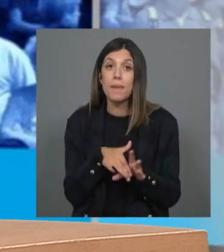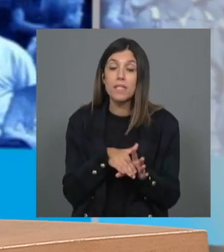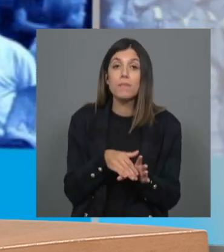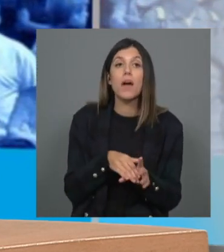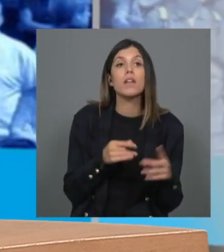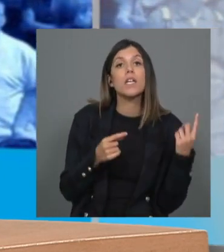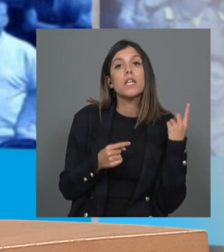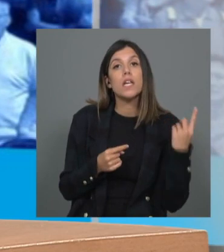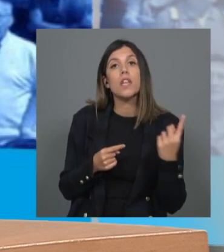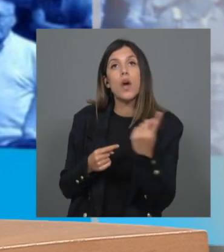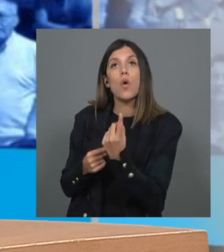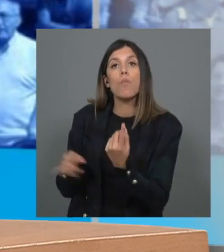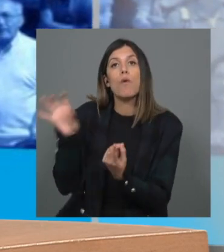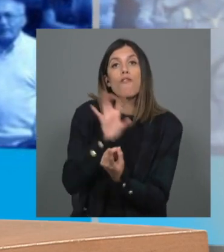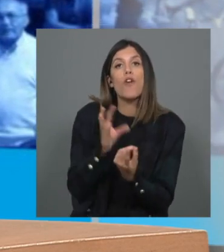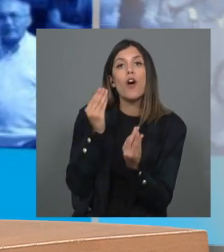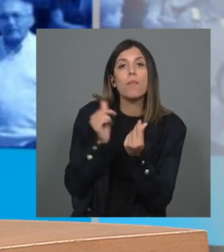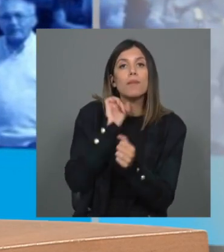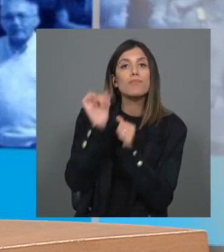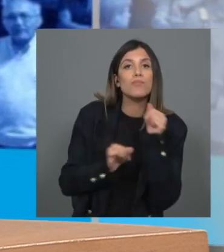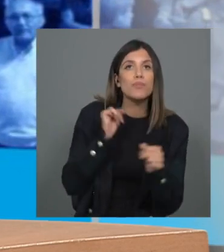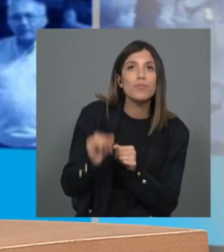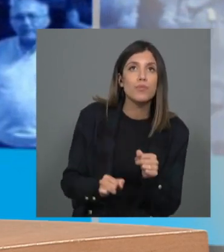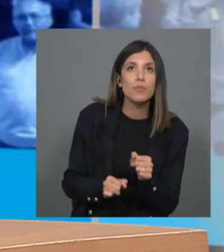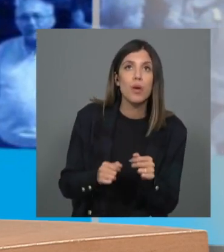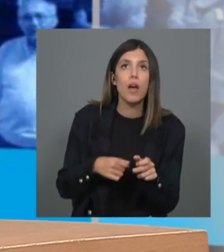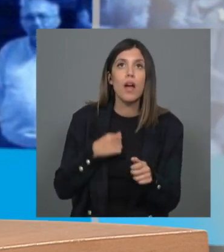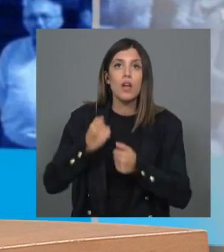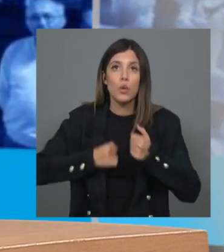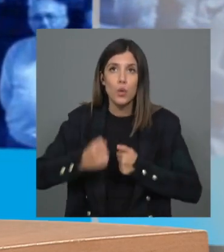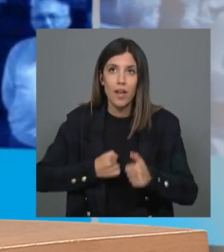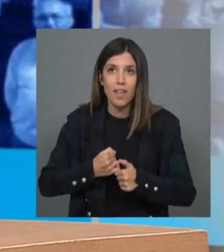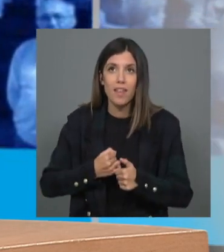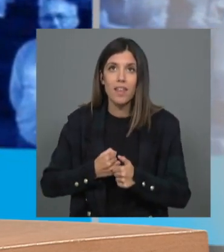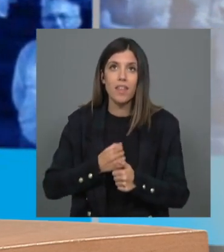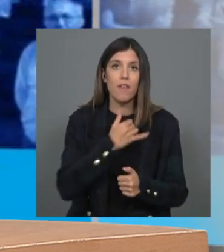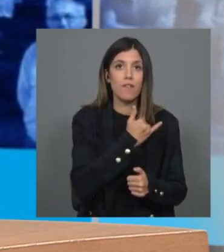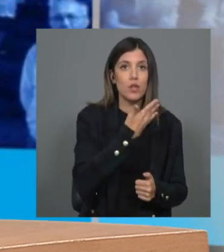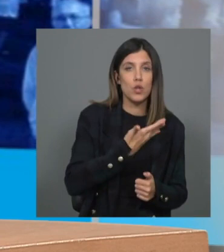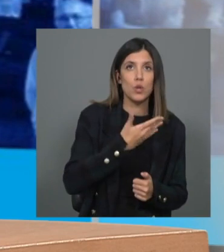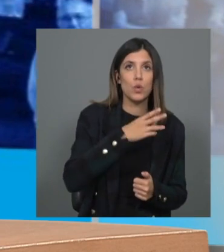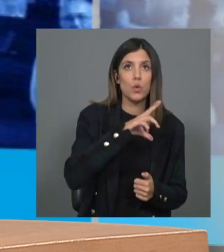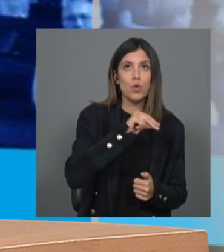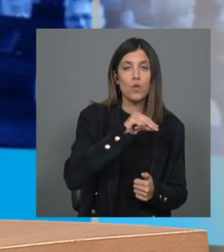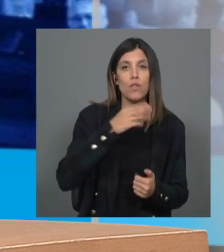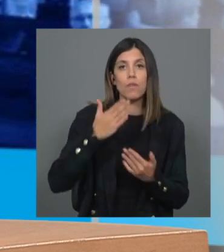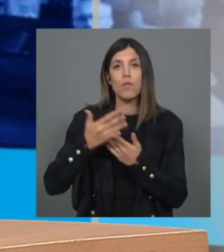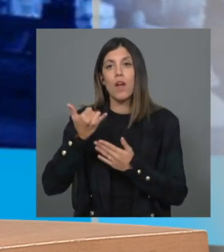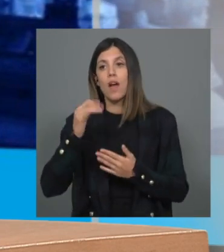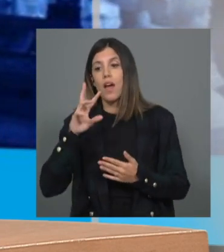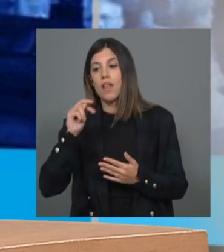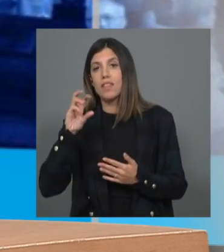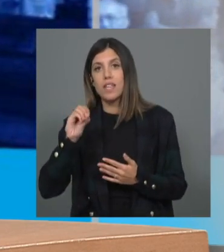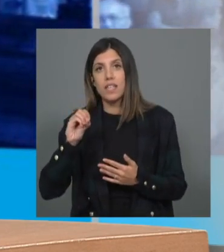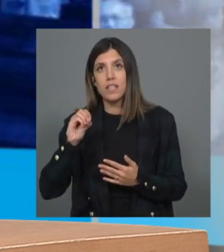uma da sua forma, cada uma no momento em que lhe for adequado. Portanto, é uma corrida que acontece de 21 de novembro a 30 de novembro, portanto, uma